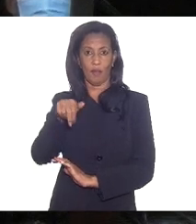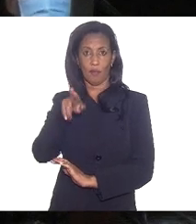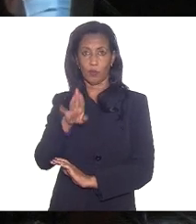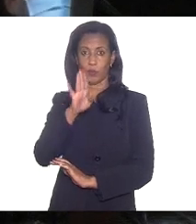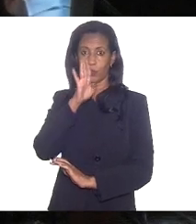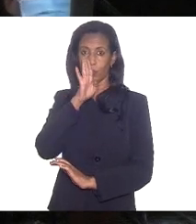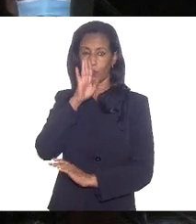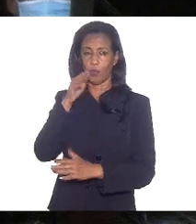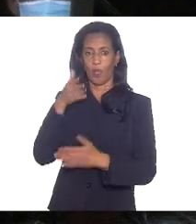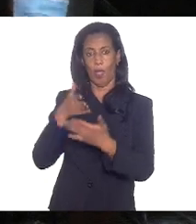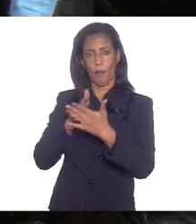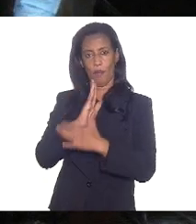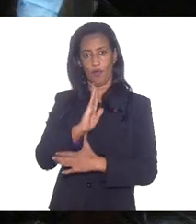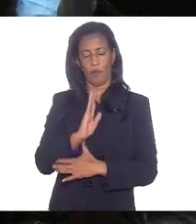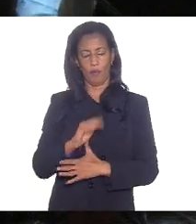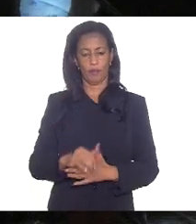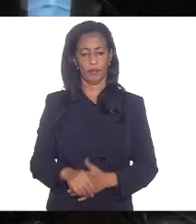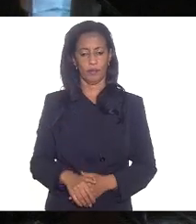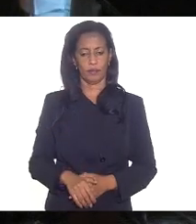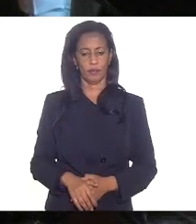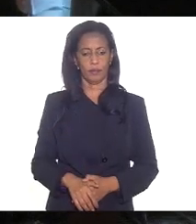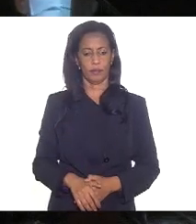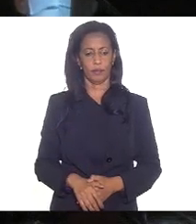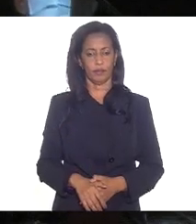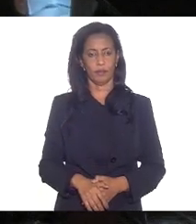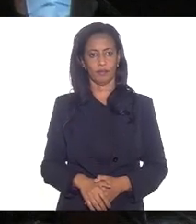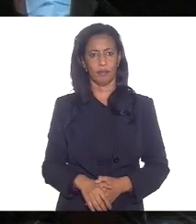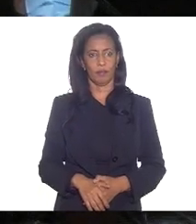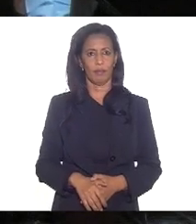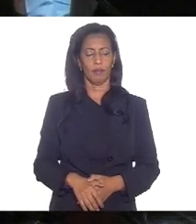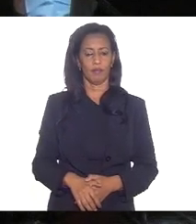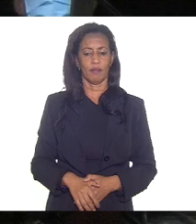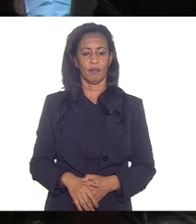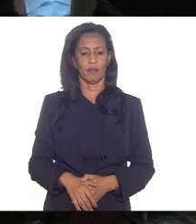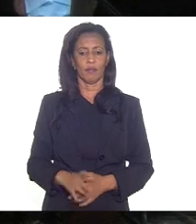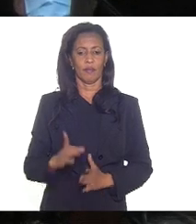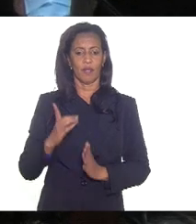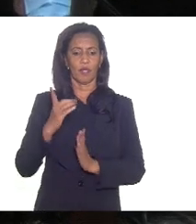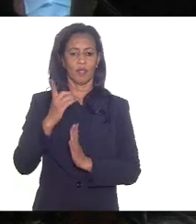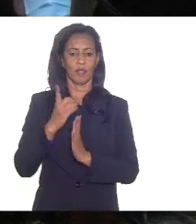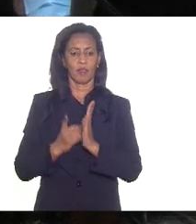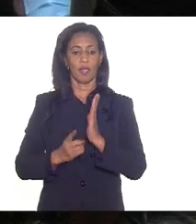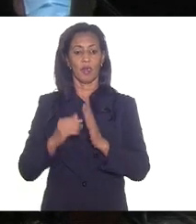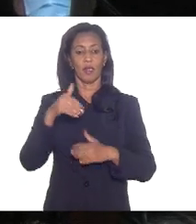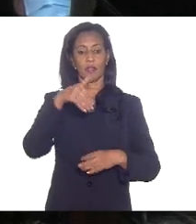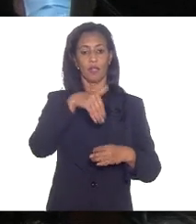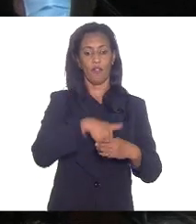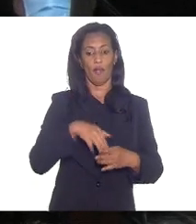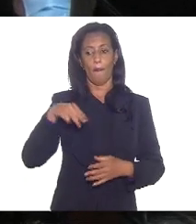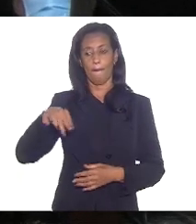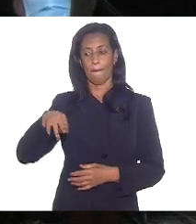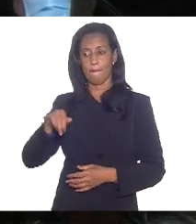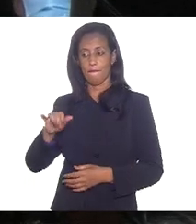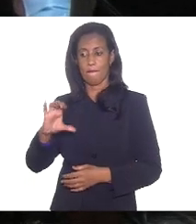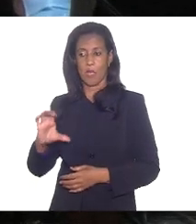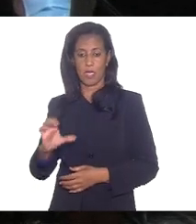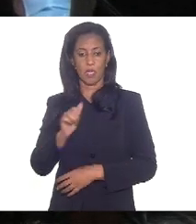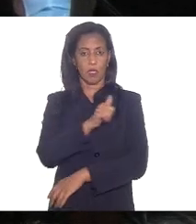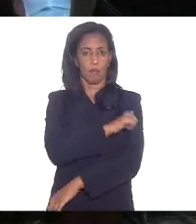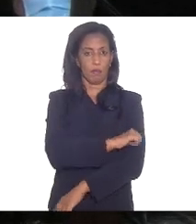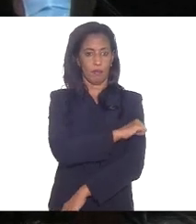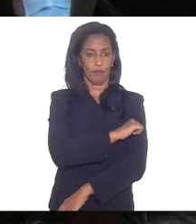constão, aprovado. Para a declaração de voto, o deputado Carlos Bink, depois Vermeira